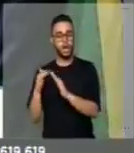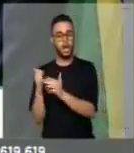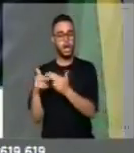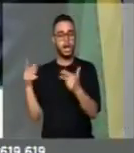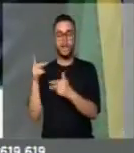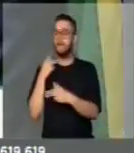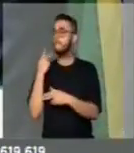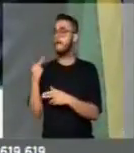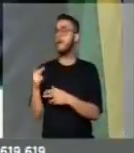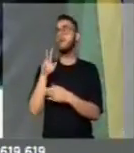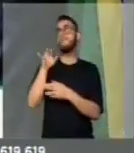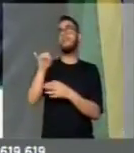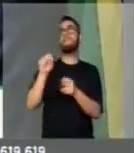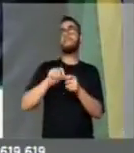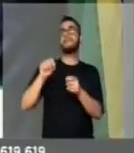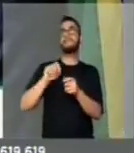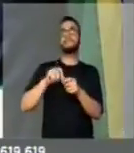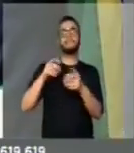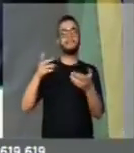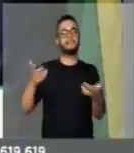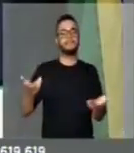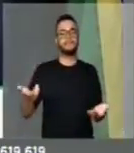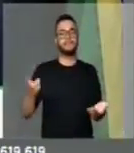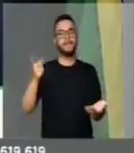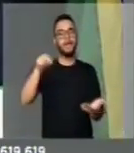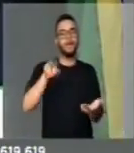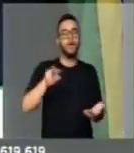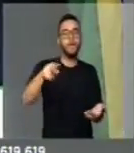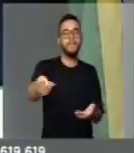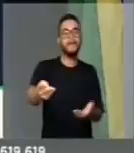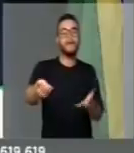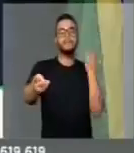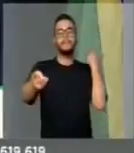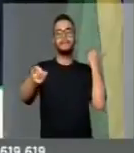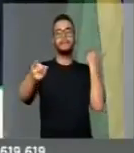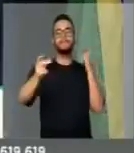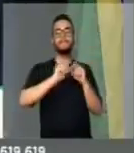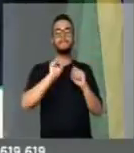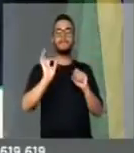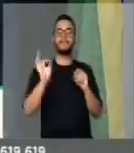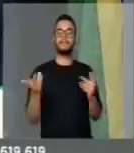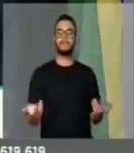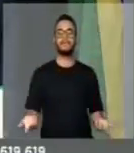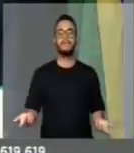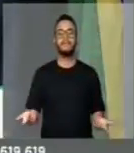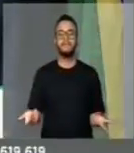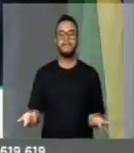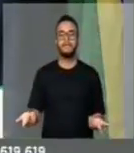poderá fazer foi exatamente o que não fez quando governou.